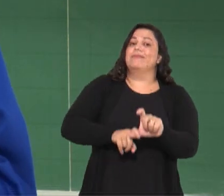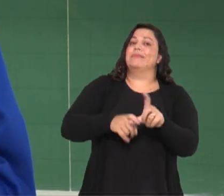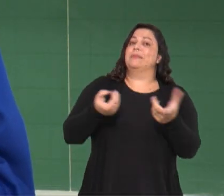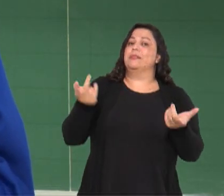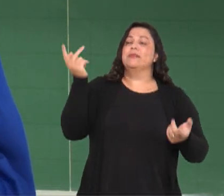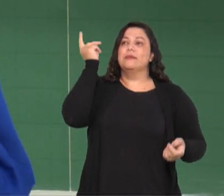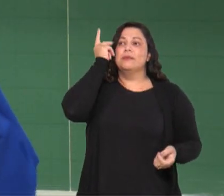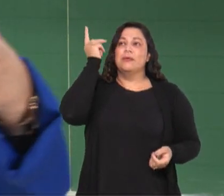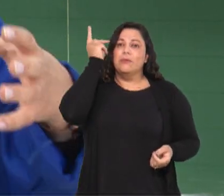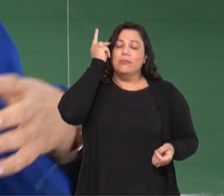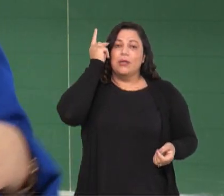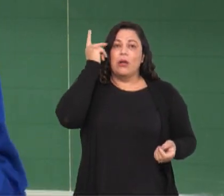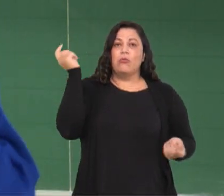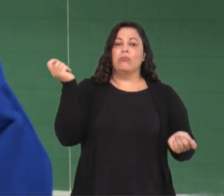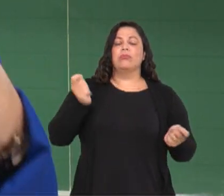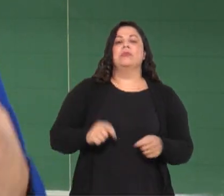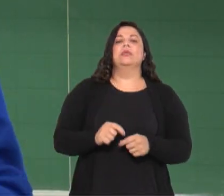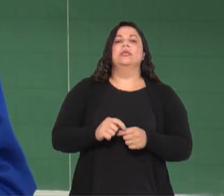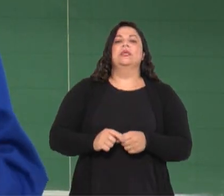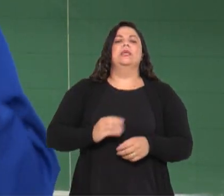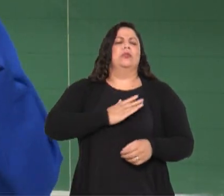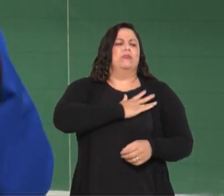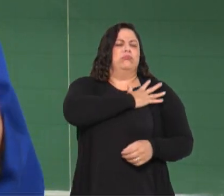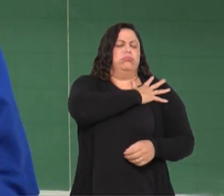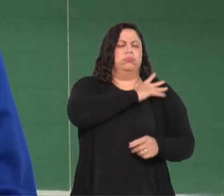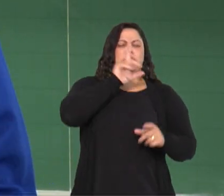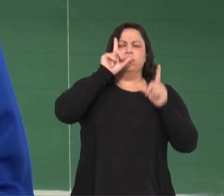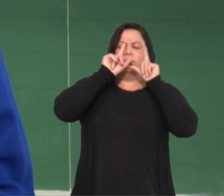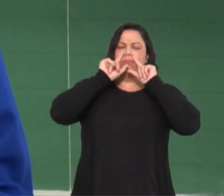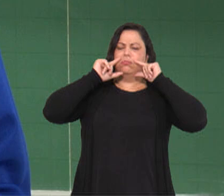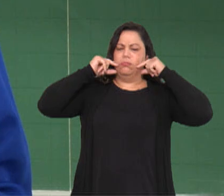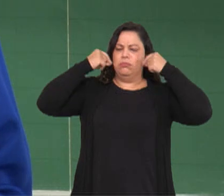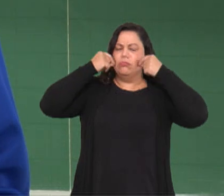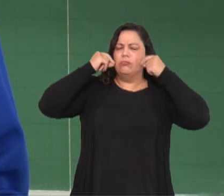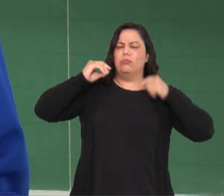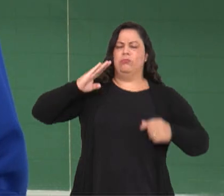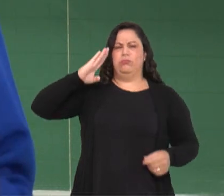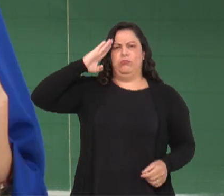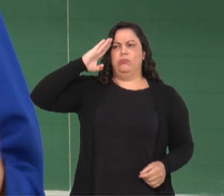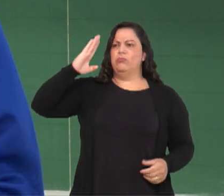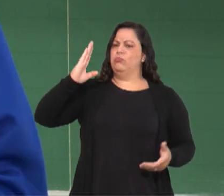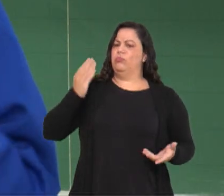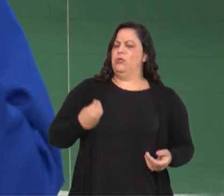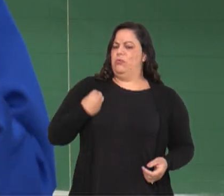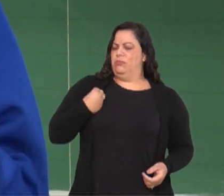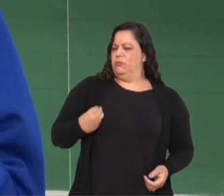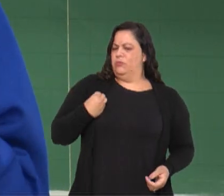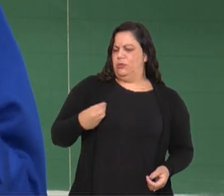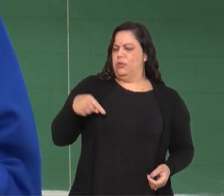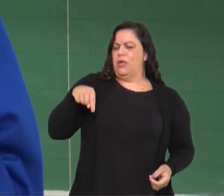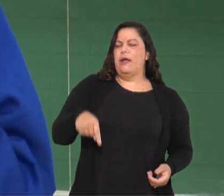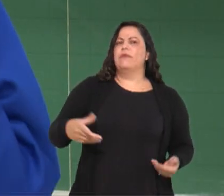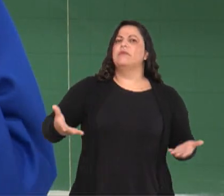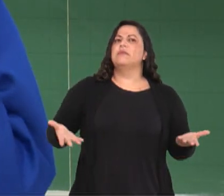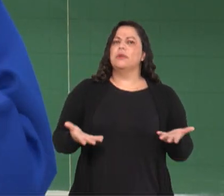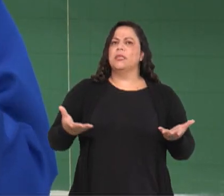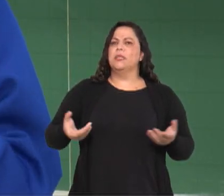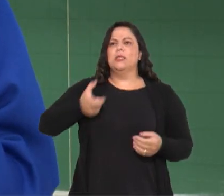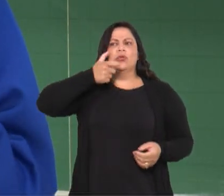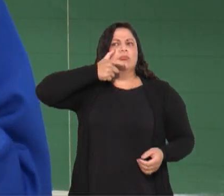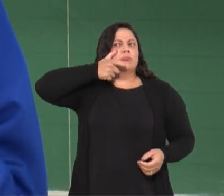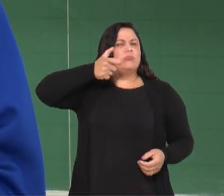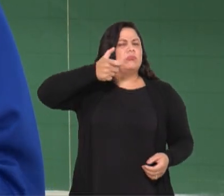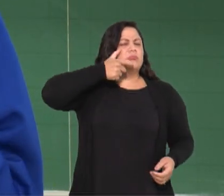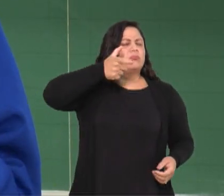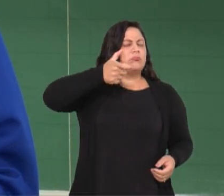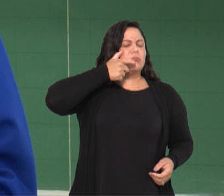Então, os barões que aqui viviam e exploravam a atividade da erva mate tinham interesse, sim, de ditar